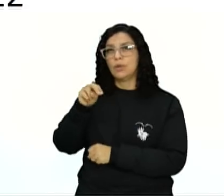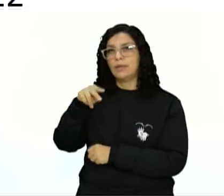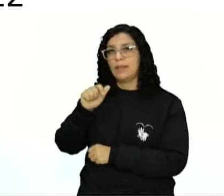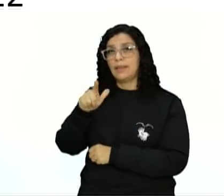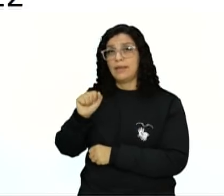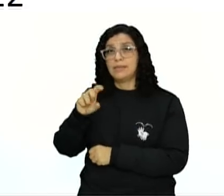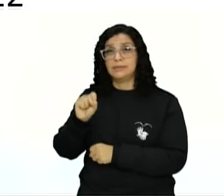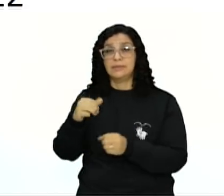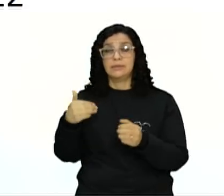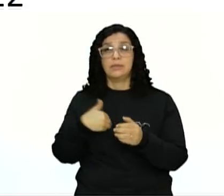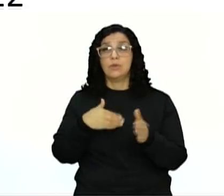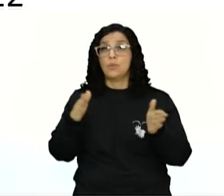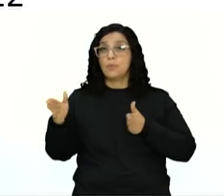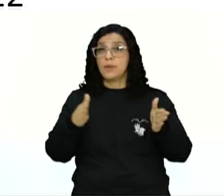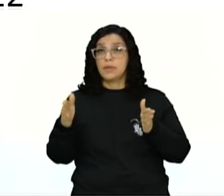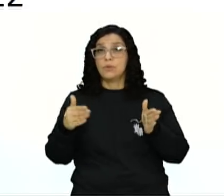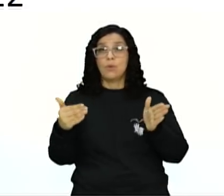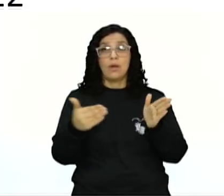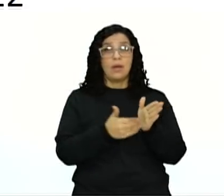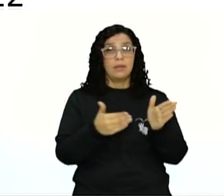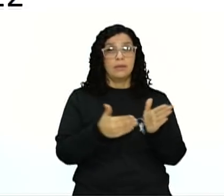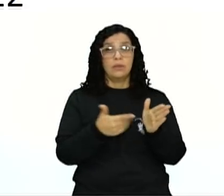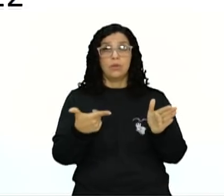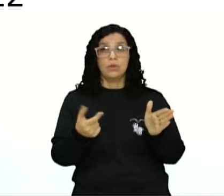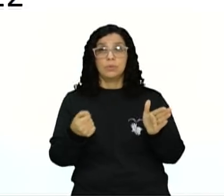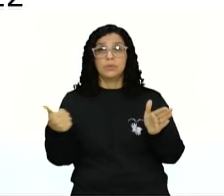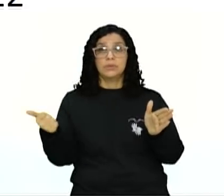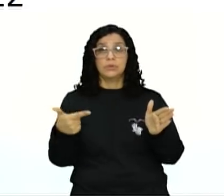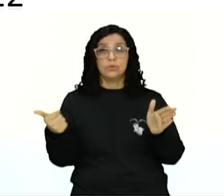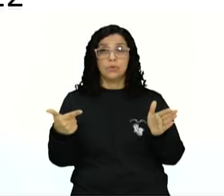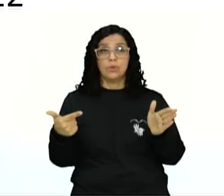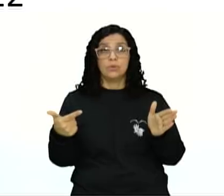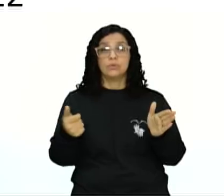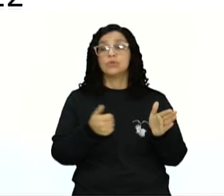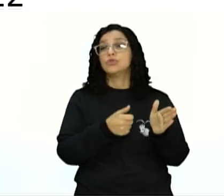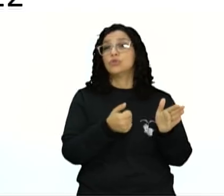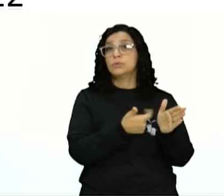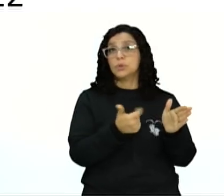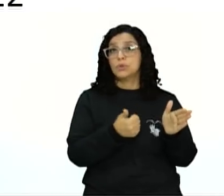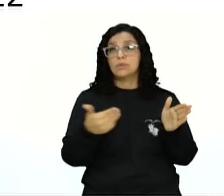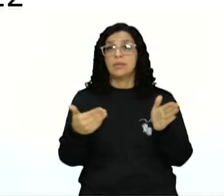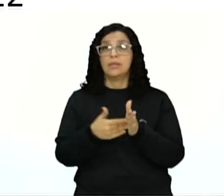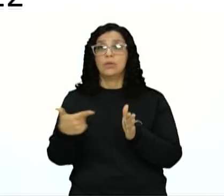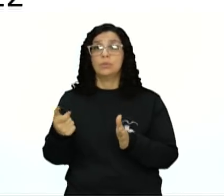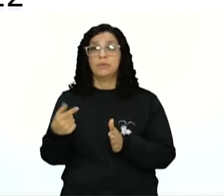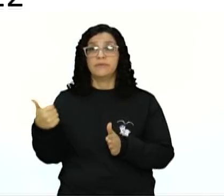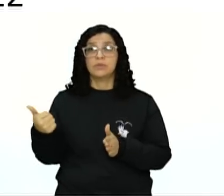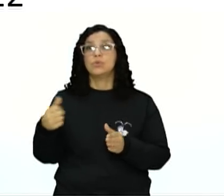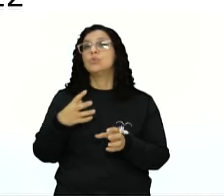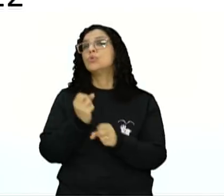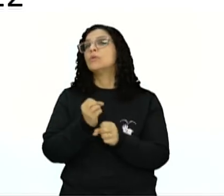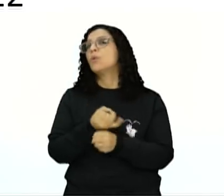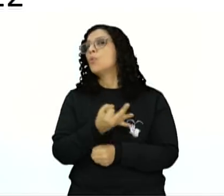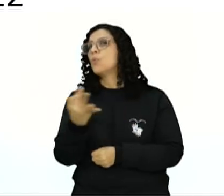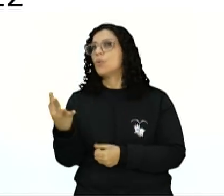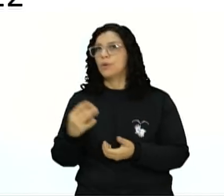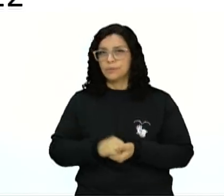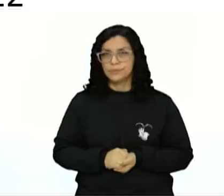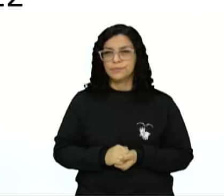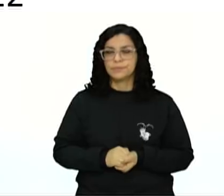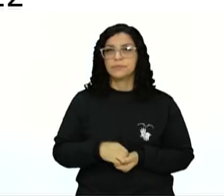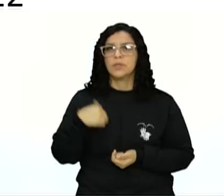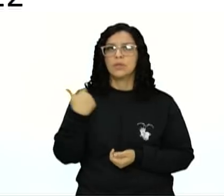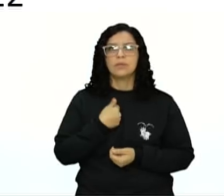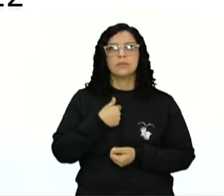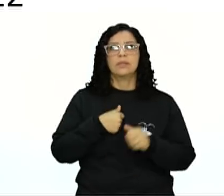ser produzida no período até 2012, de 2012 até 2021, será de. Então, aqui nós